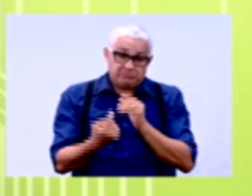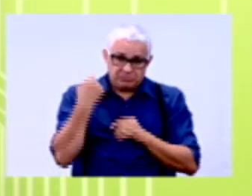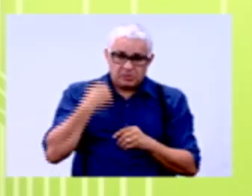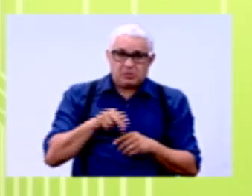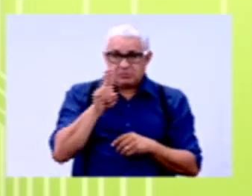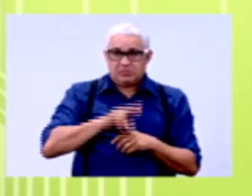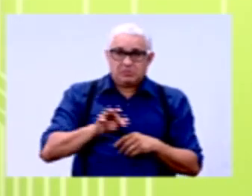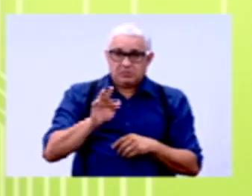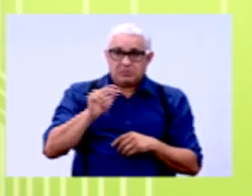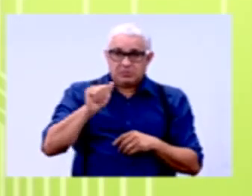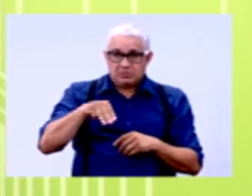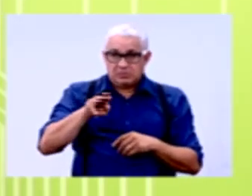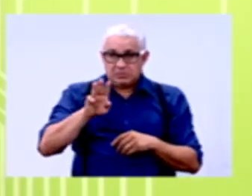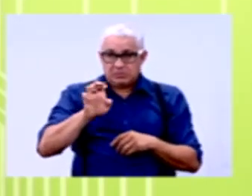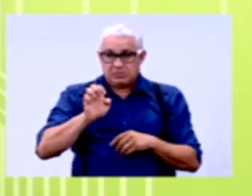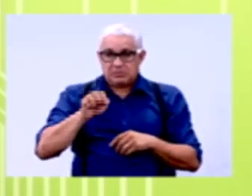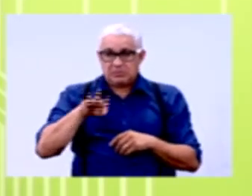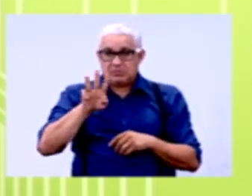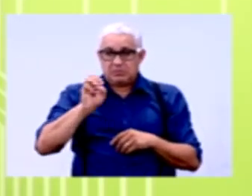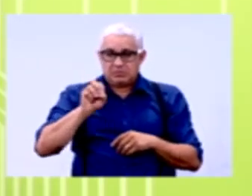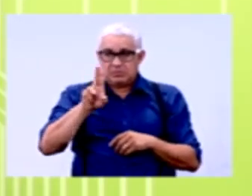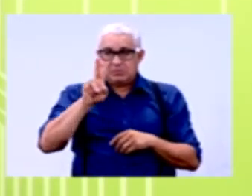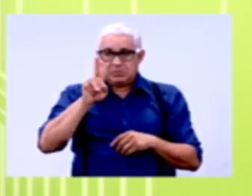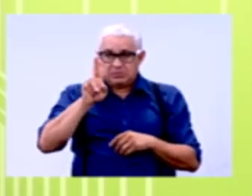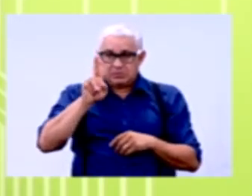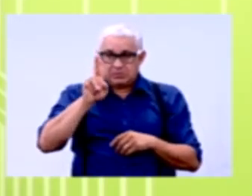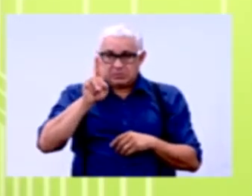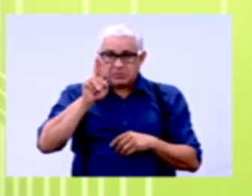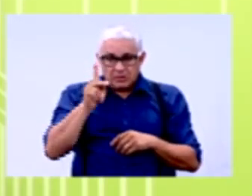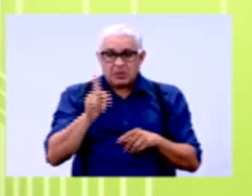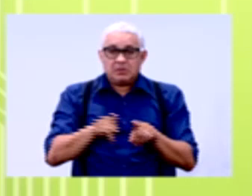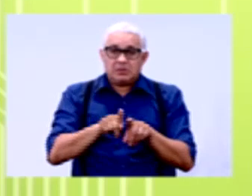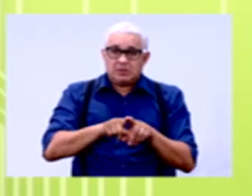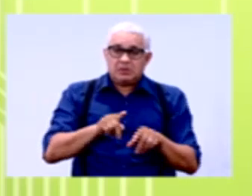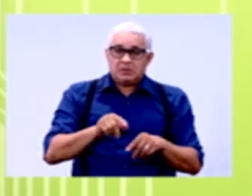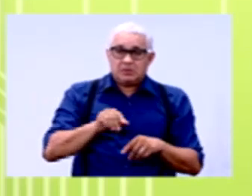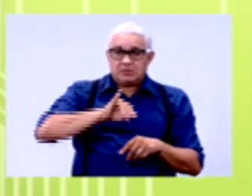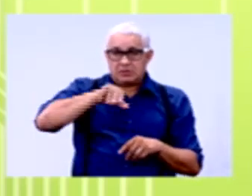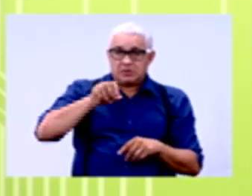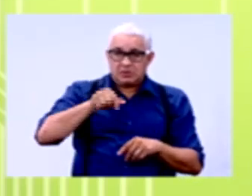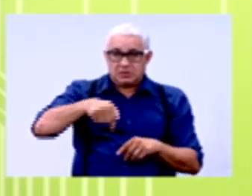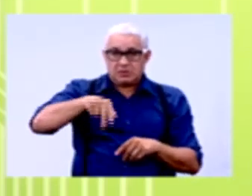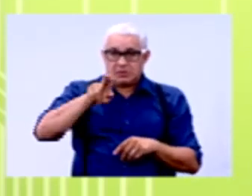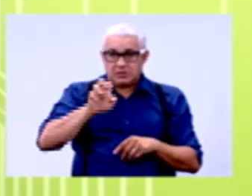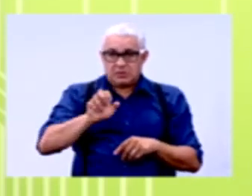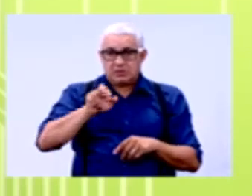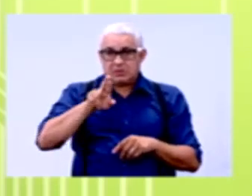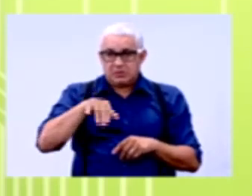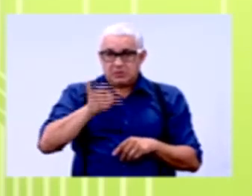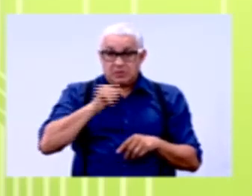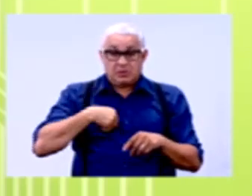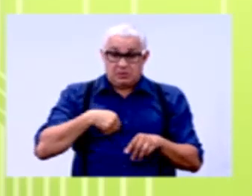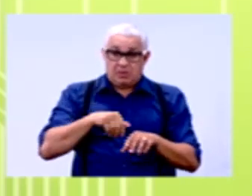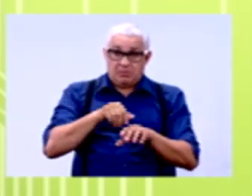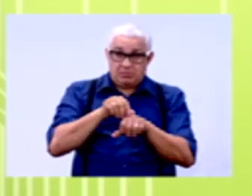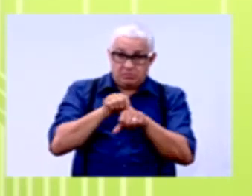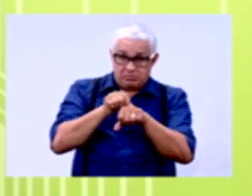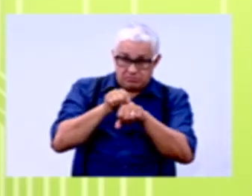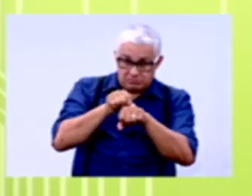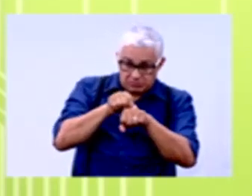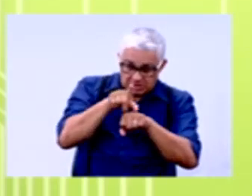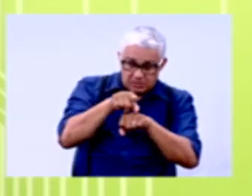utilizando aí o framework, o jQuery, né, basicamente o que eu recomendo para que vocês façam